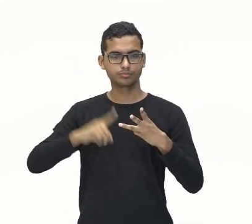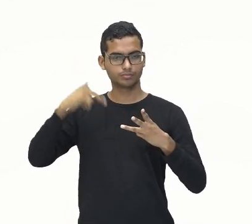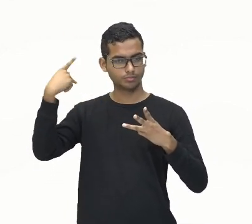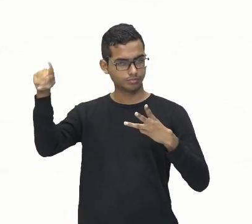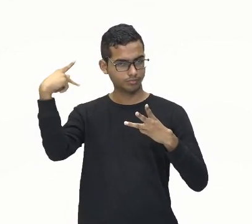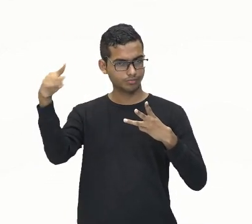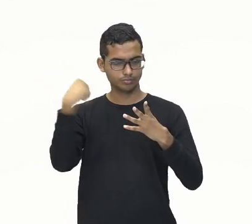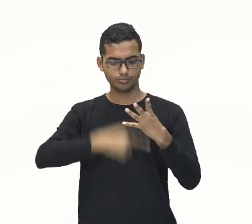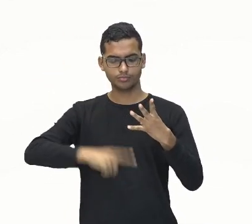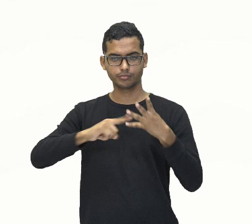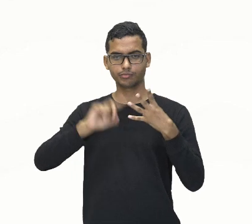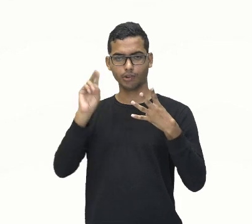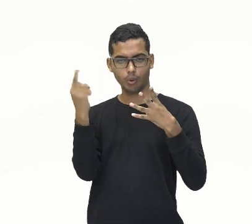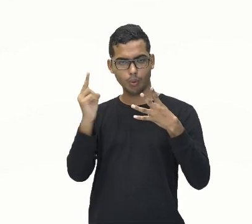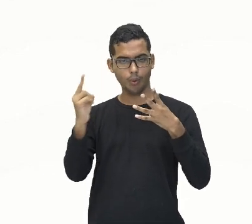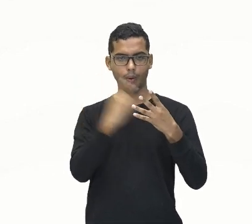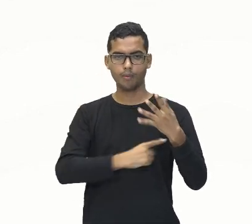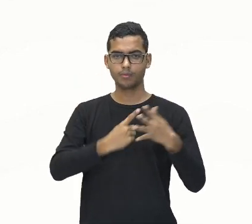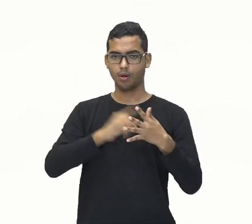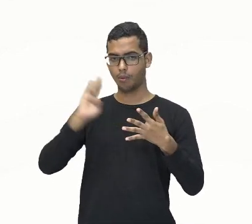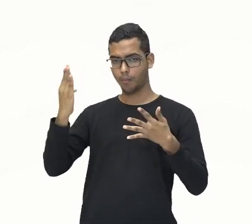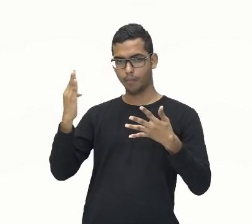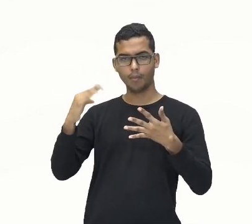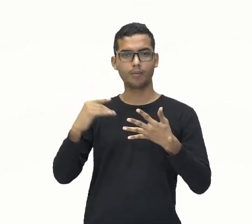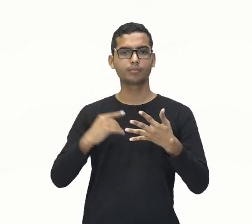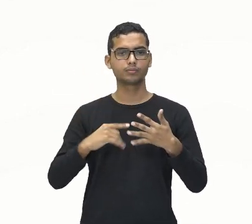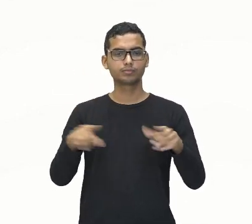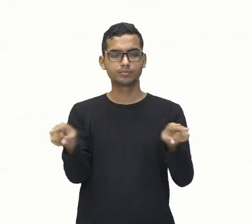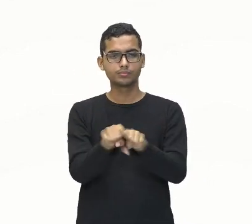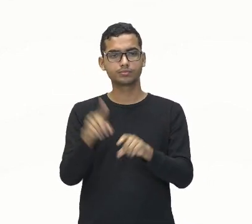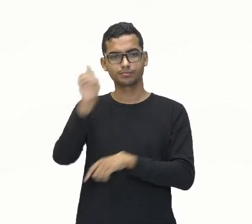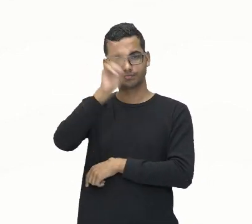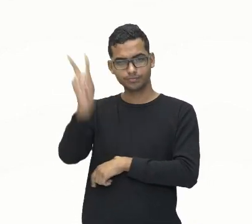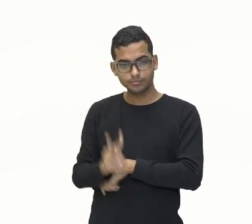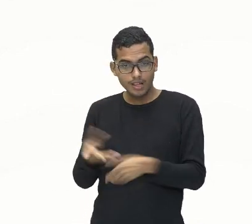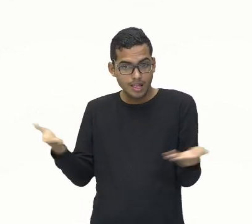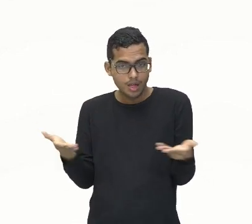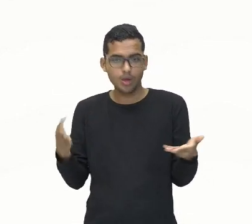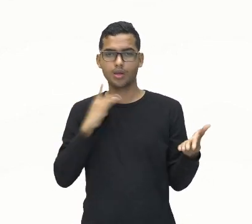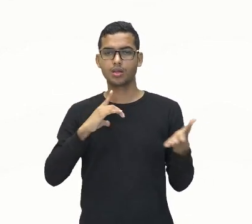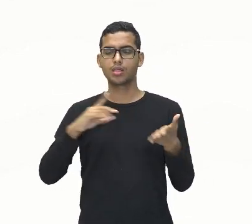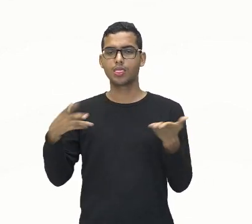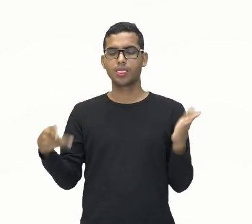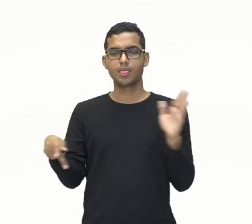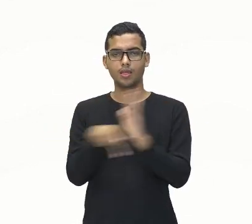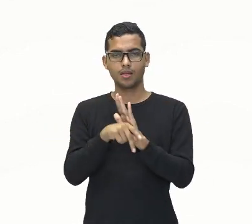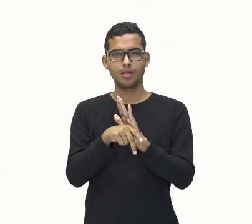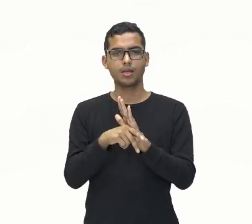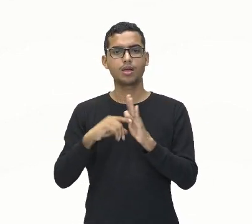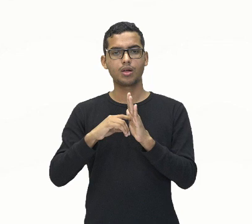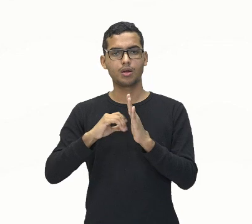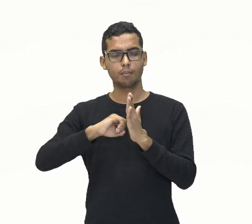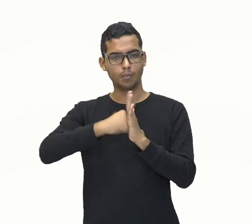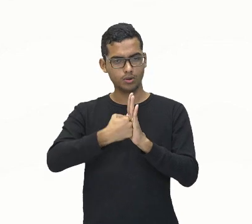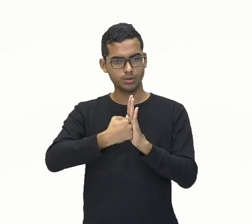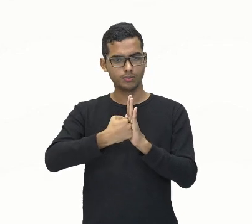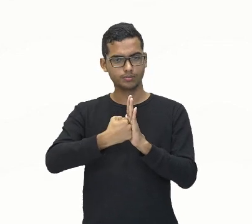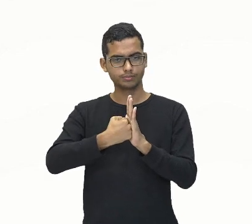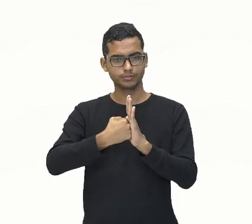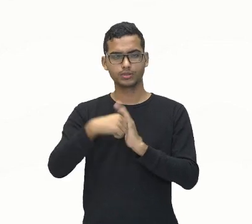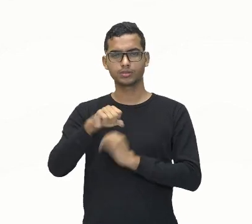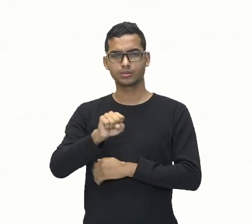Paraguai, Uruguai, Bolívia e a Venezuela, que atualmente está suspensa. Se